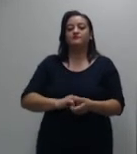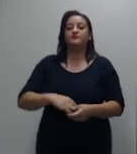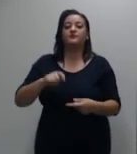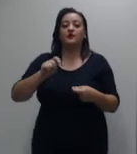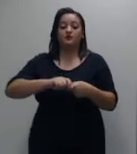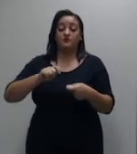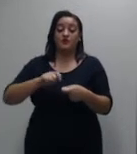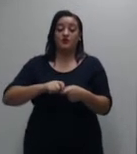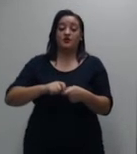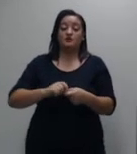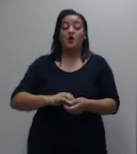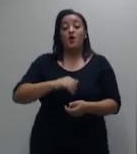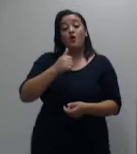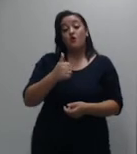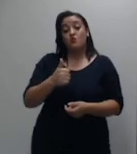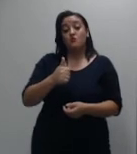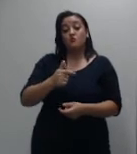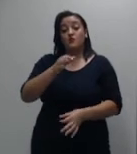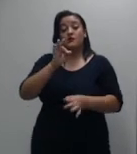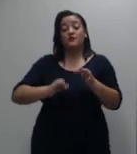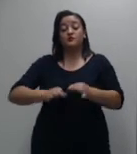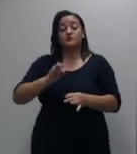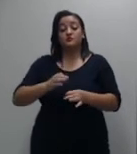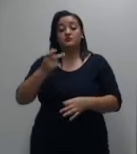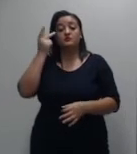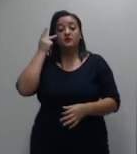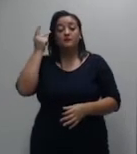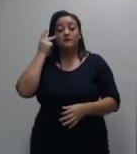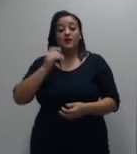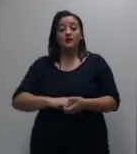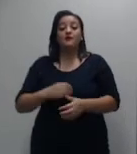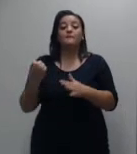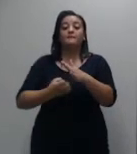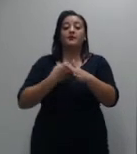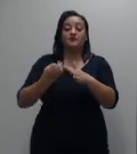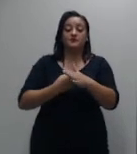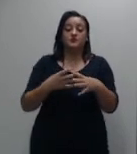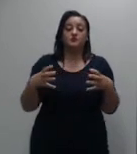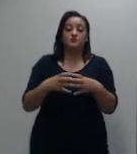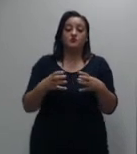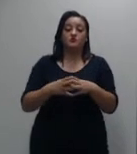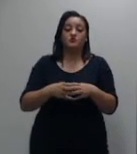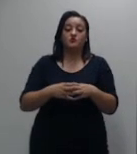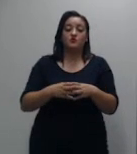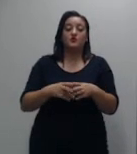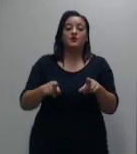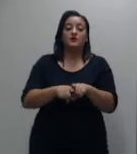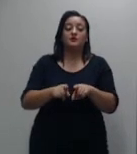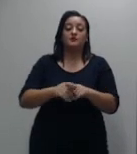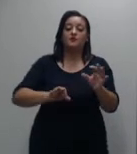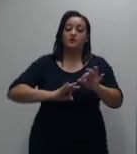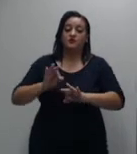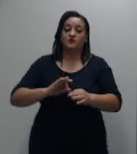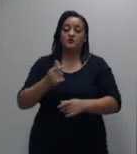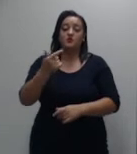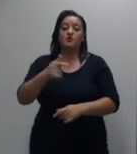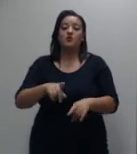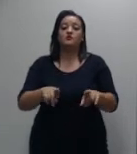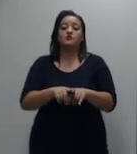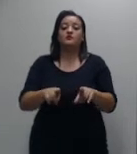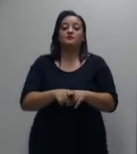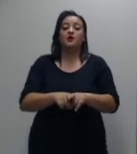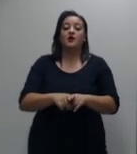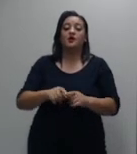uma delas na Justiça de São Paulo pelas empresas do grupo cordões e pelo seu controlador e uma outra demanda